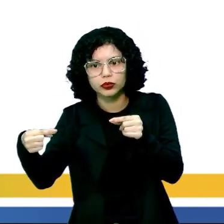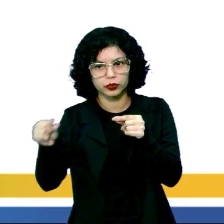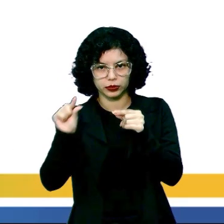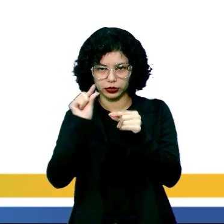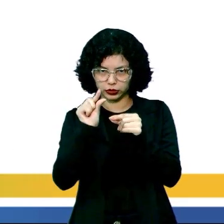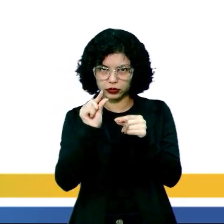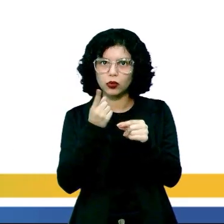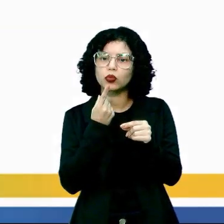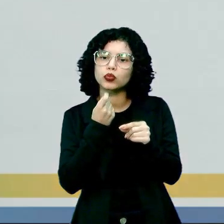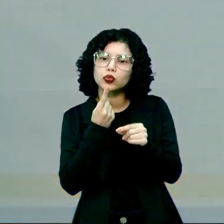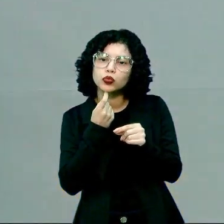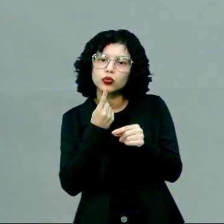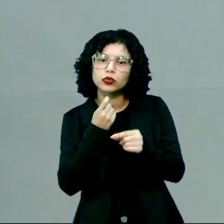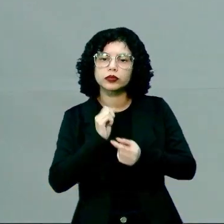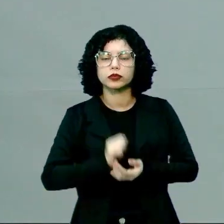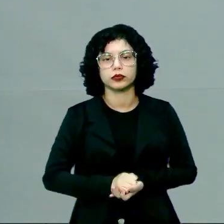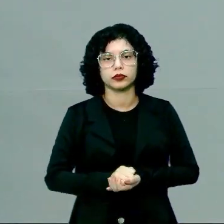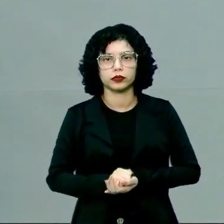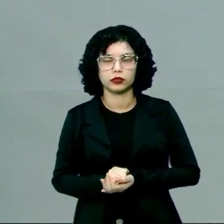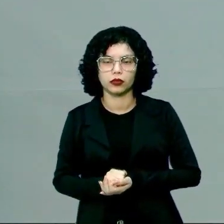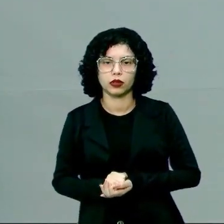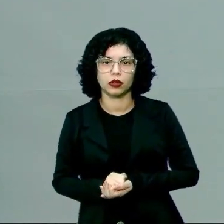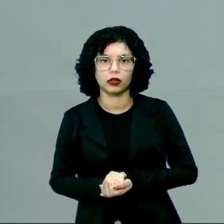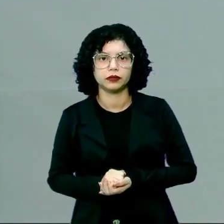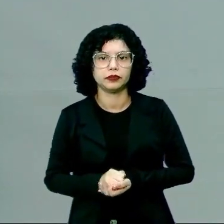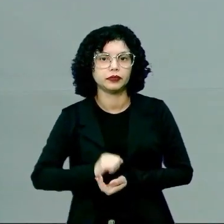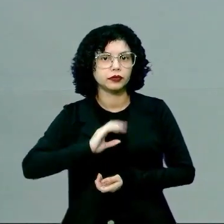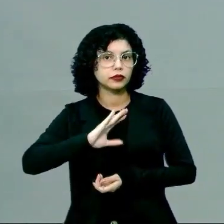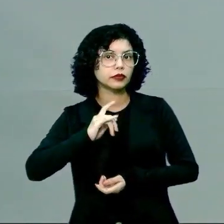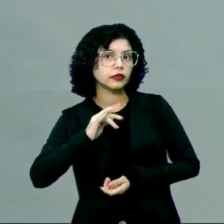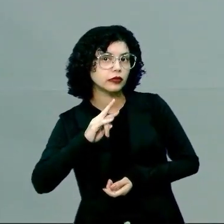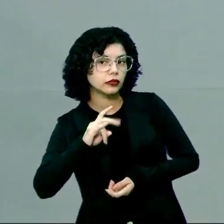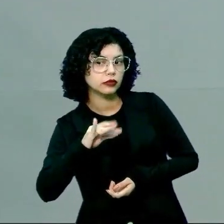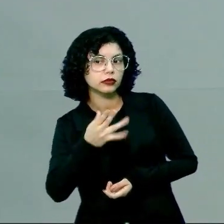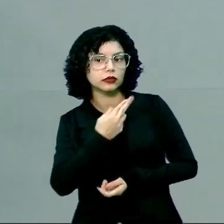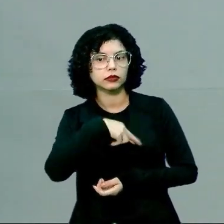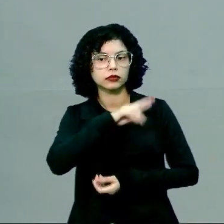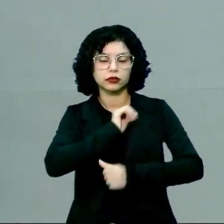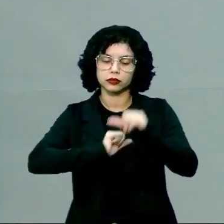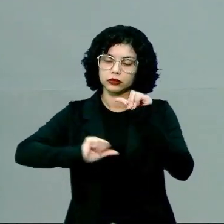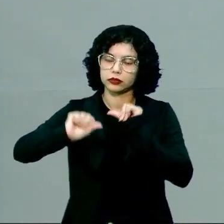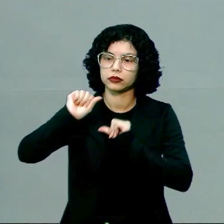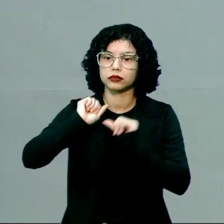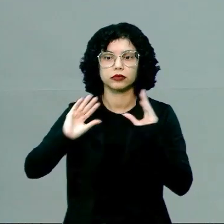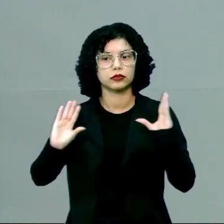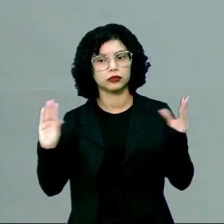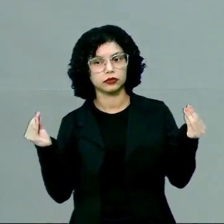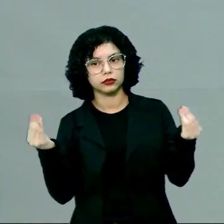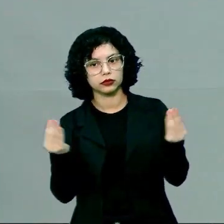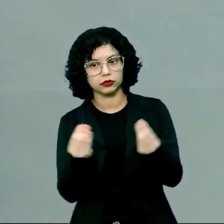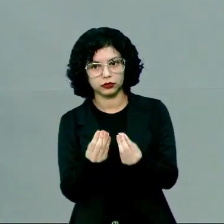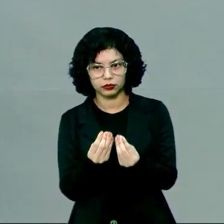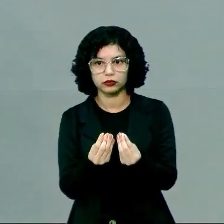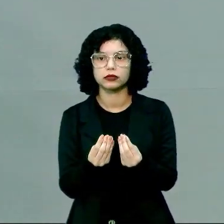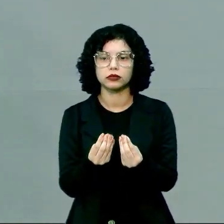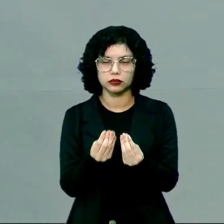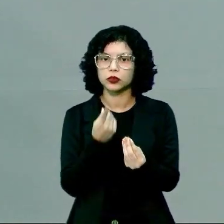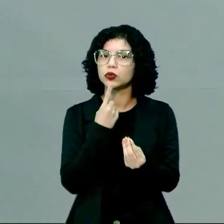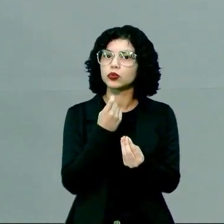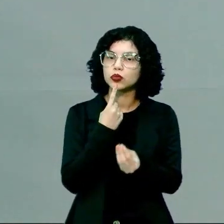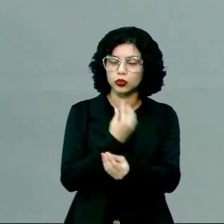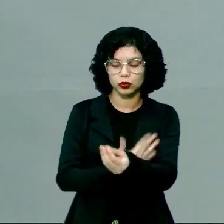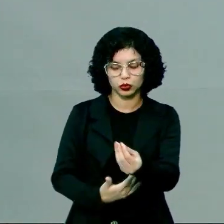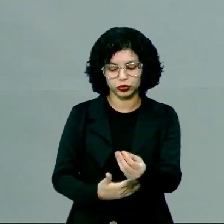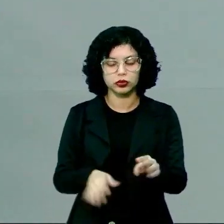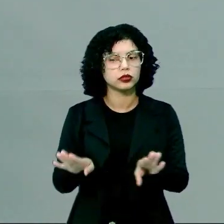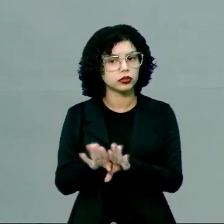a gente tem uma membrana, tá? Os capilares são responsáveis por fazer as trocas de substâncias entre a corrente sanguínea e o